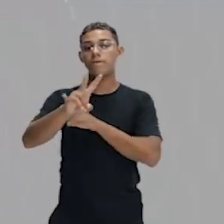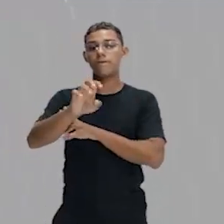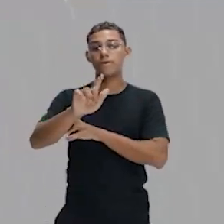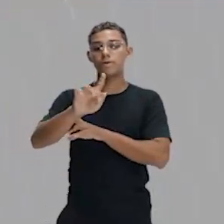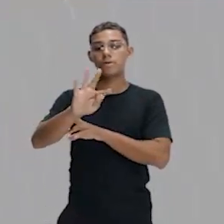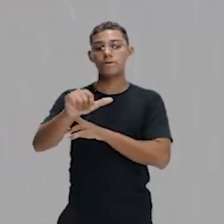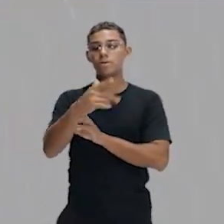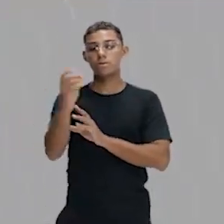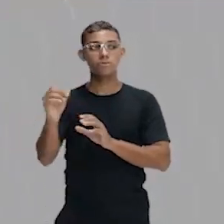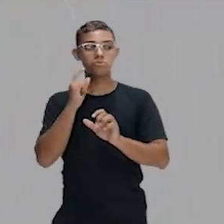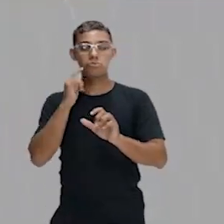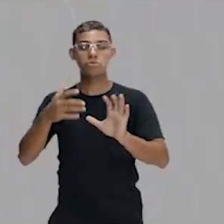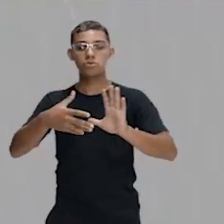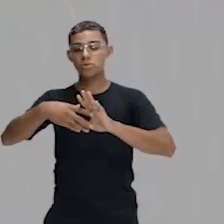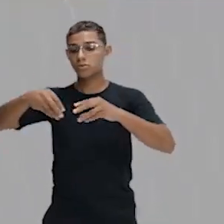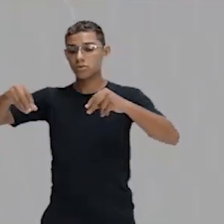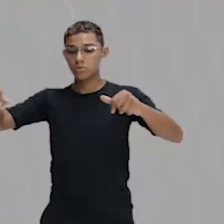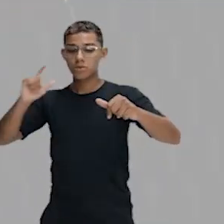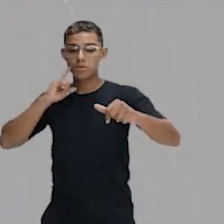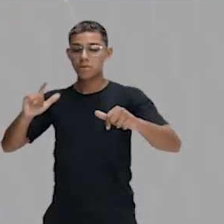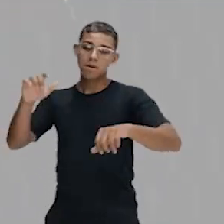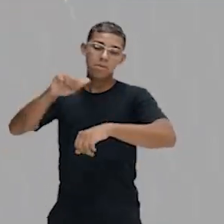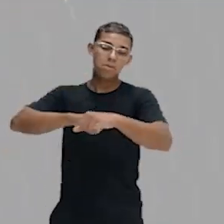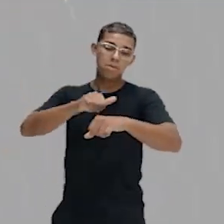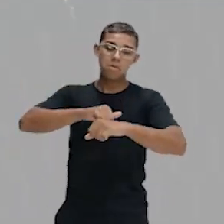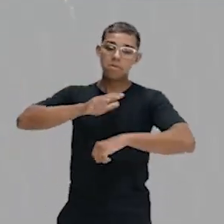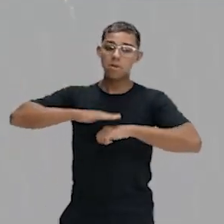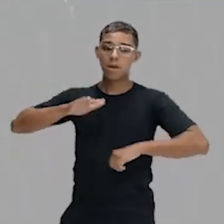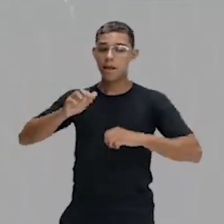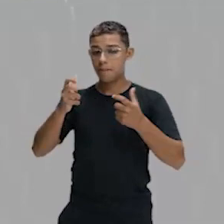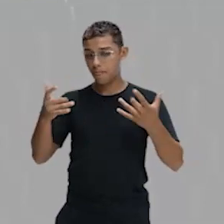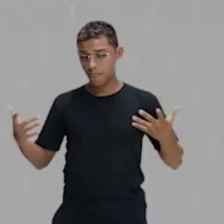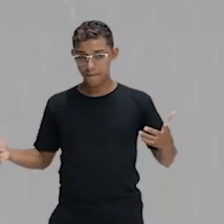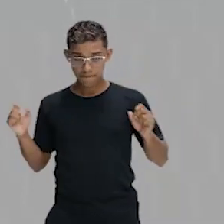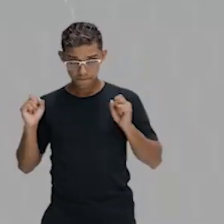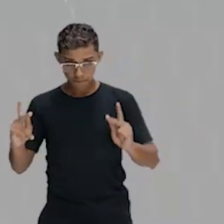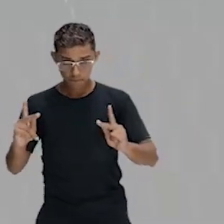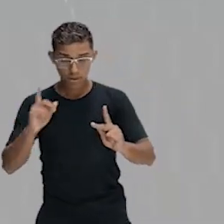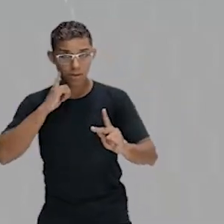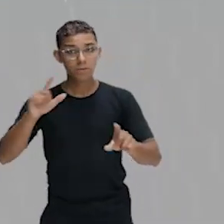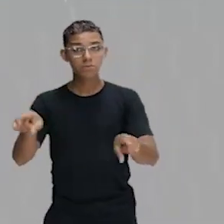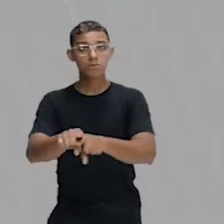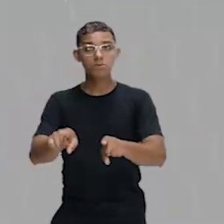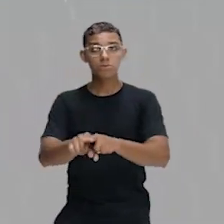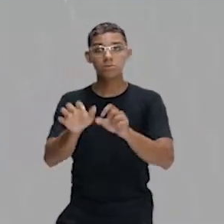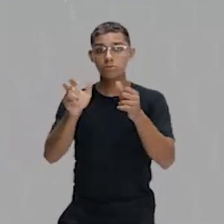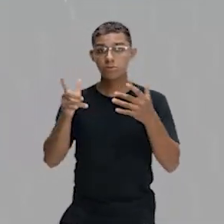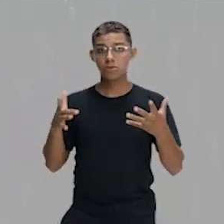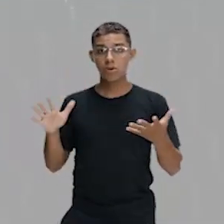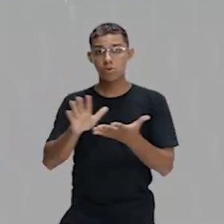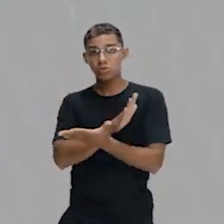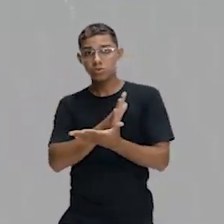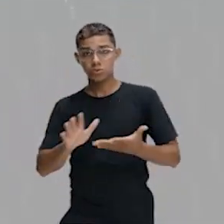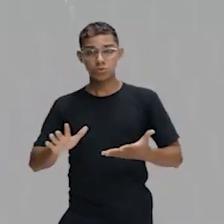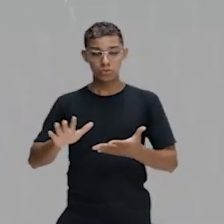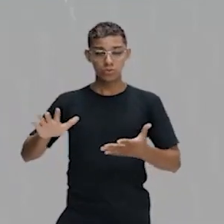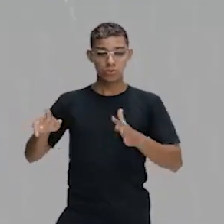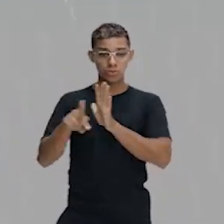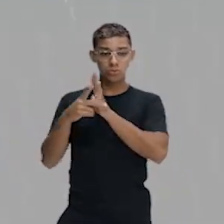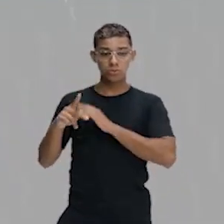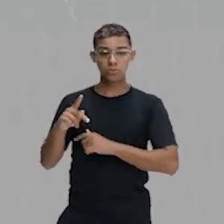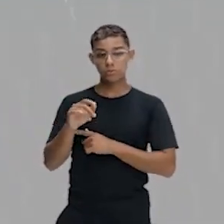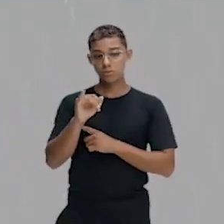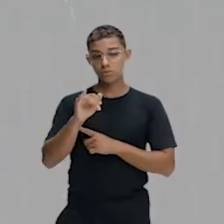leva os nutrientes desse solo, fica mais pobre ainda, ok? E nós vamos encontrar alguns ambientes pertencentes ao